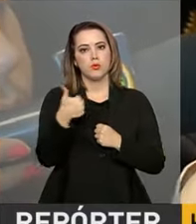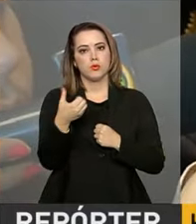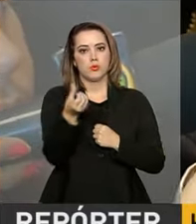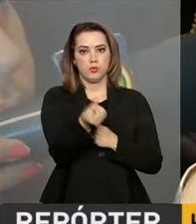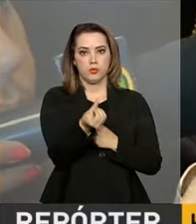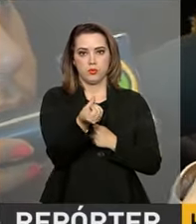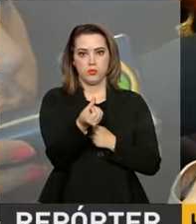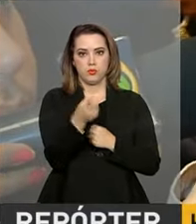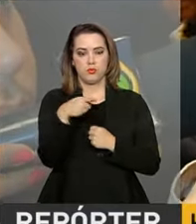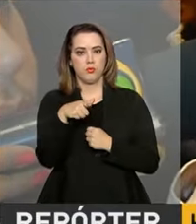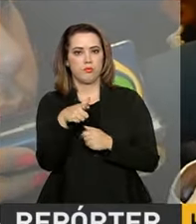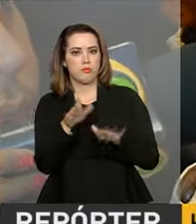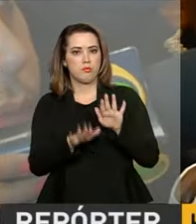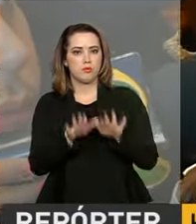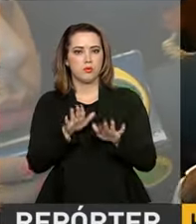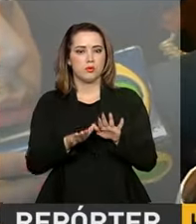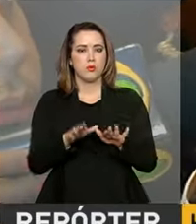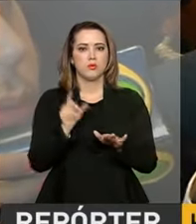Tentar